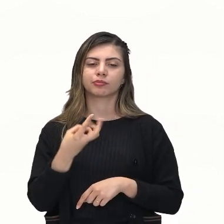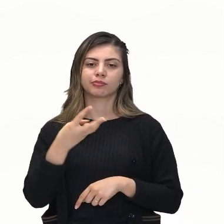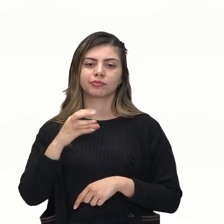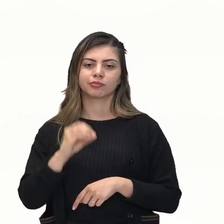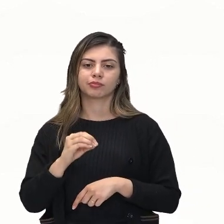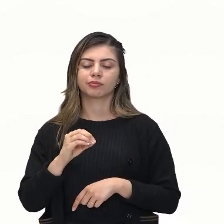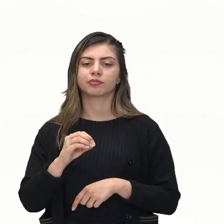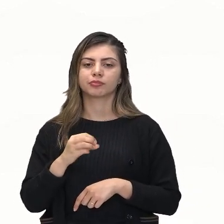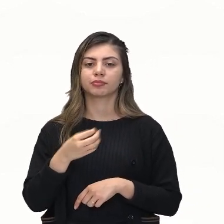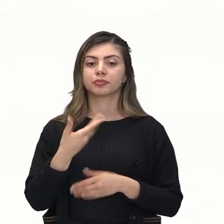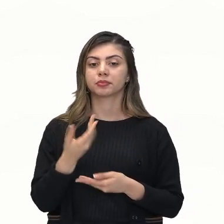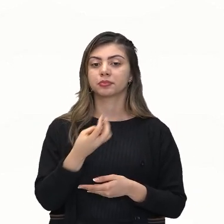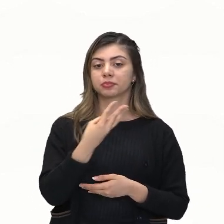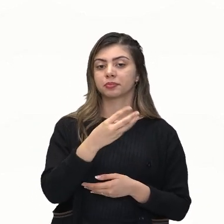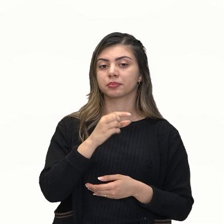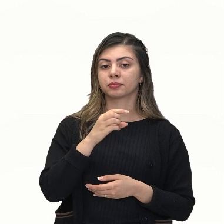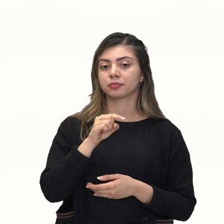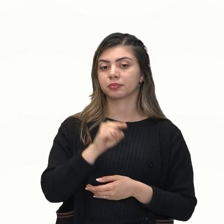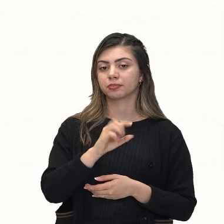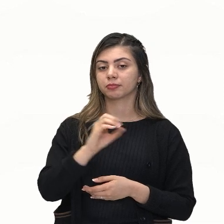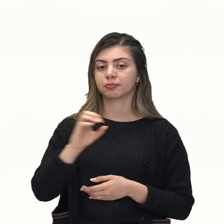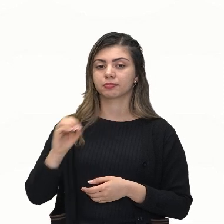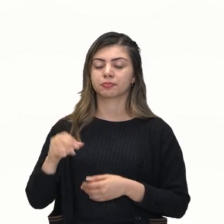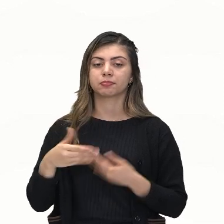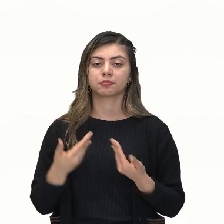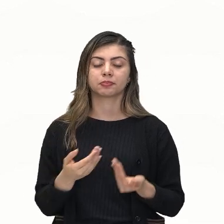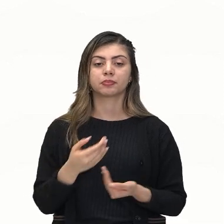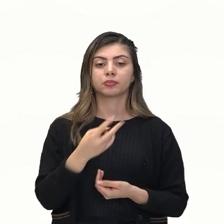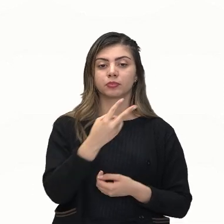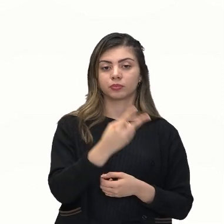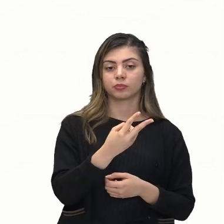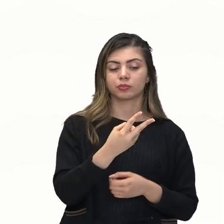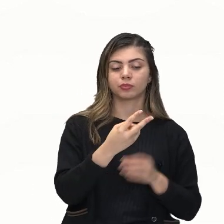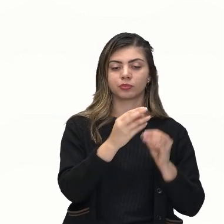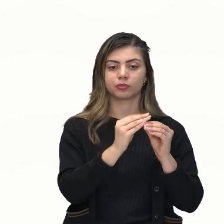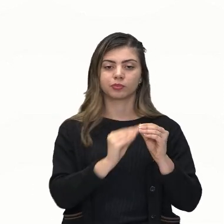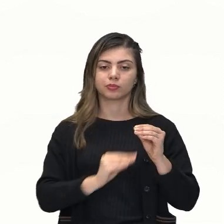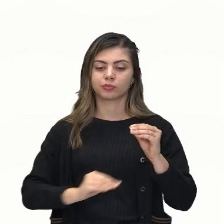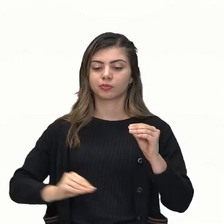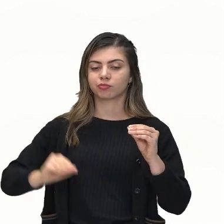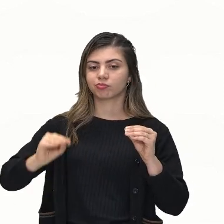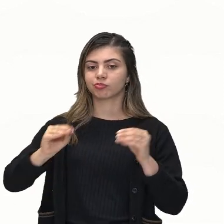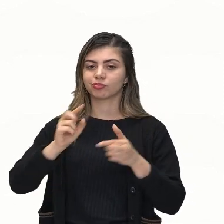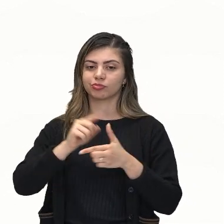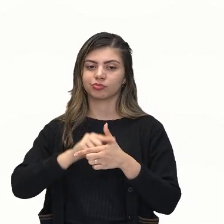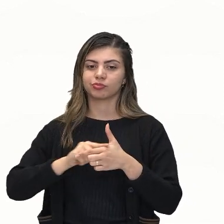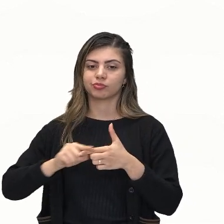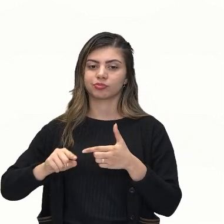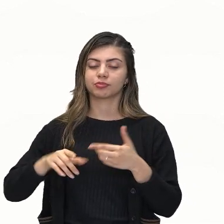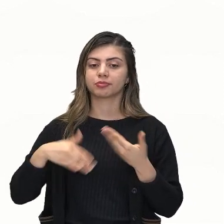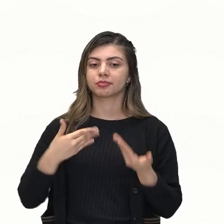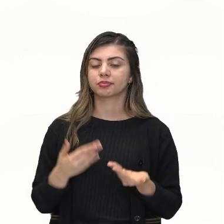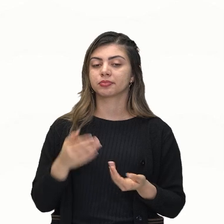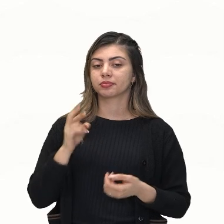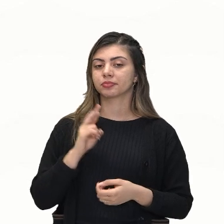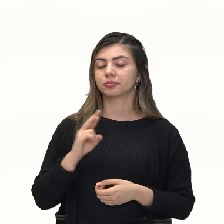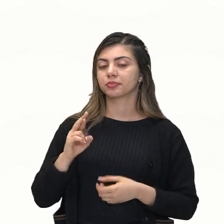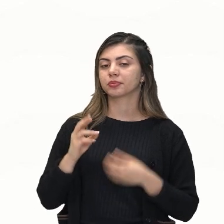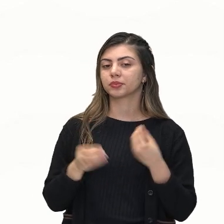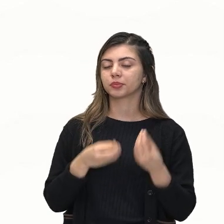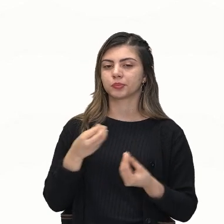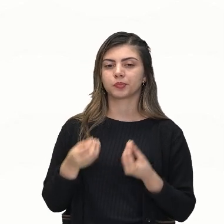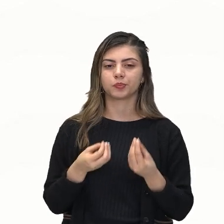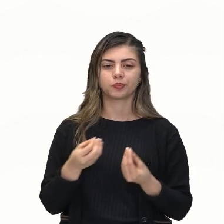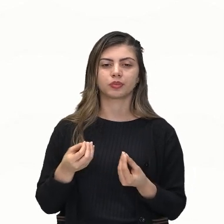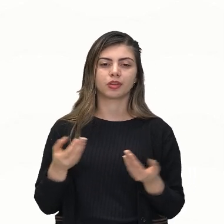eu quero encontrar o valor do x, o 2 que o acompanha passará dividindo. Ou seja, ele vai